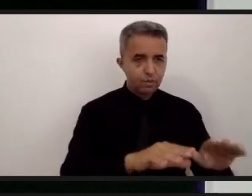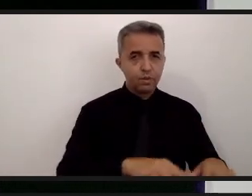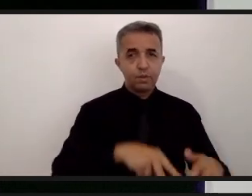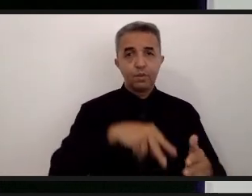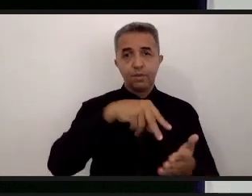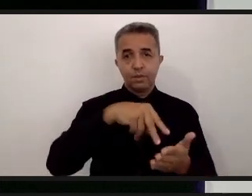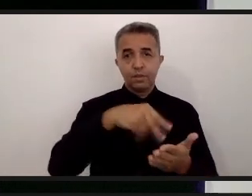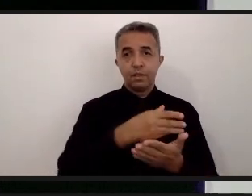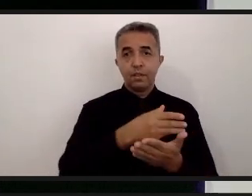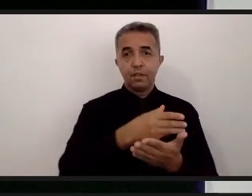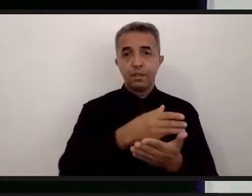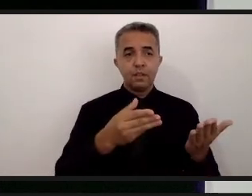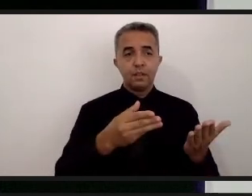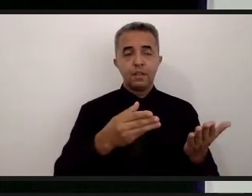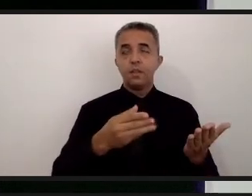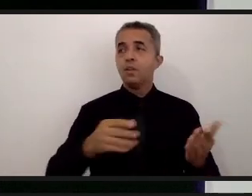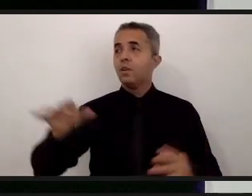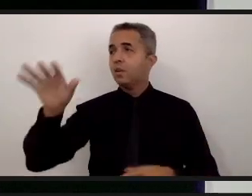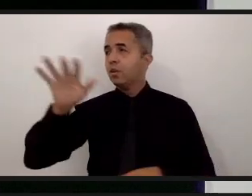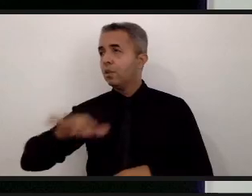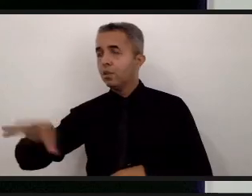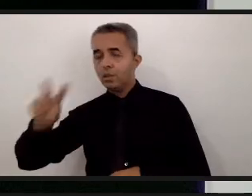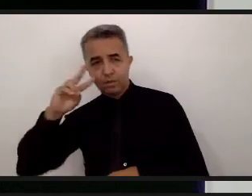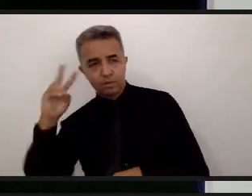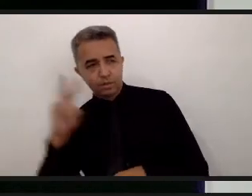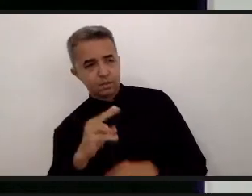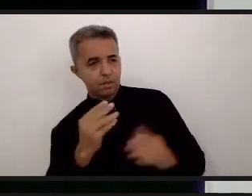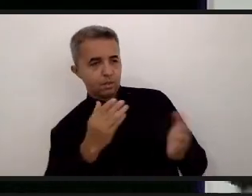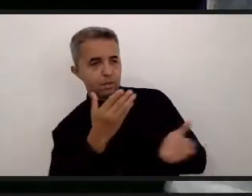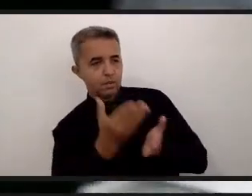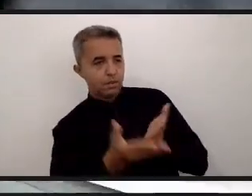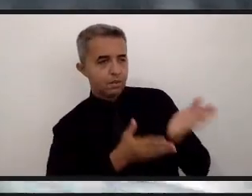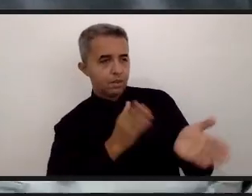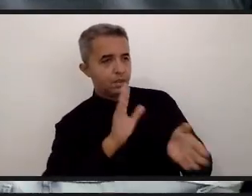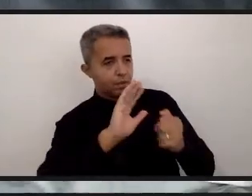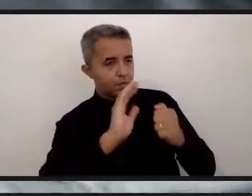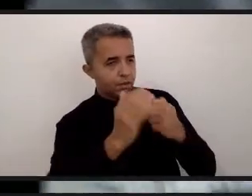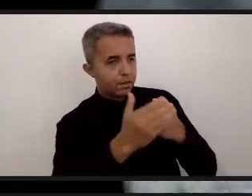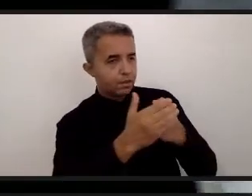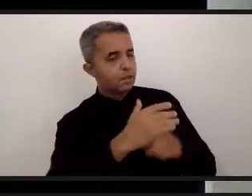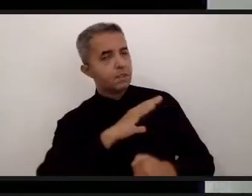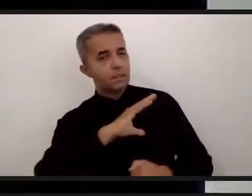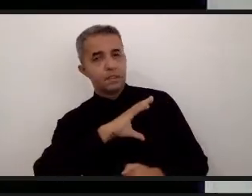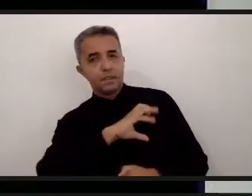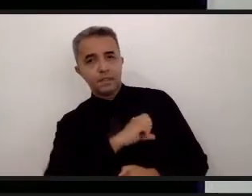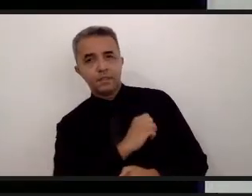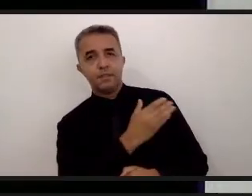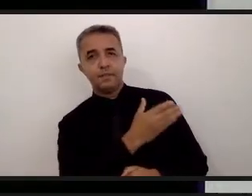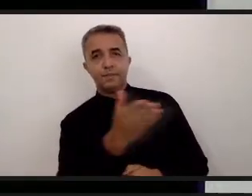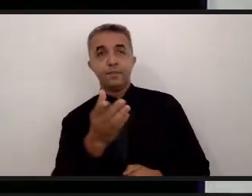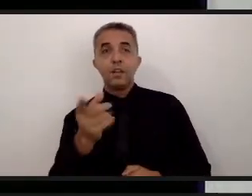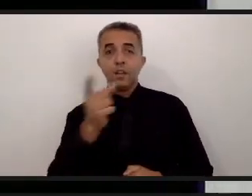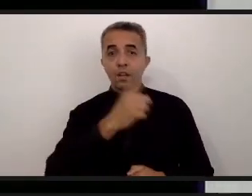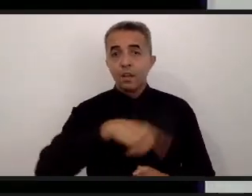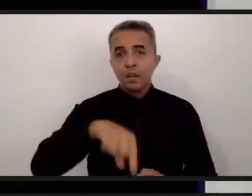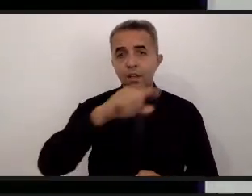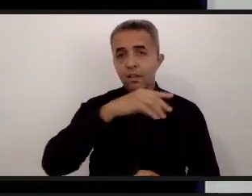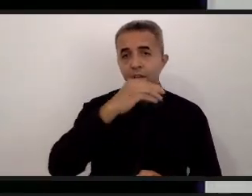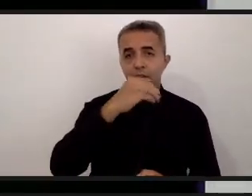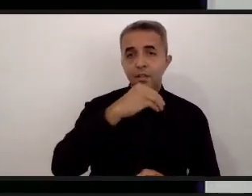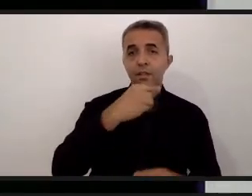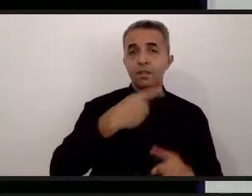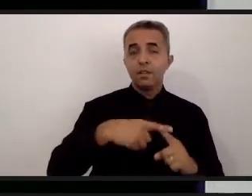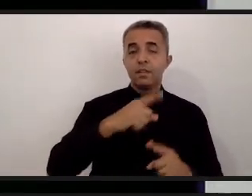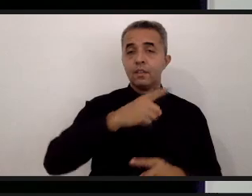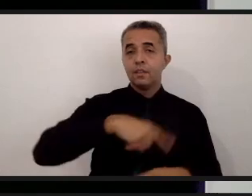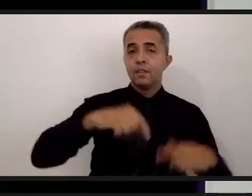protegidas, amadas. Por isso que Ele nos fez frágeis, porque nós precisamos da força, precisamos